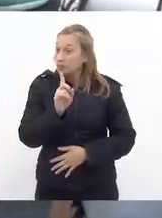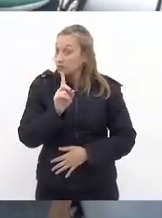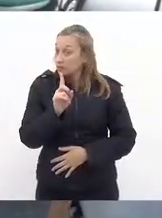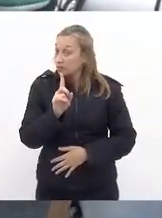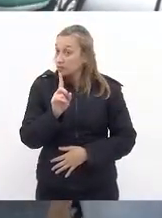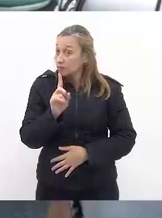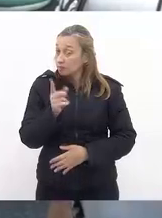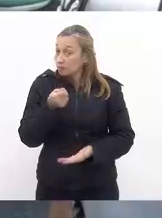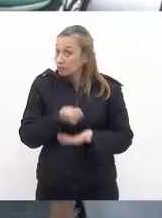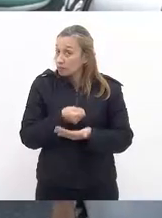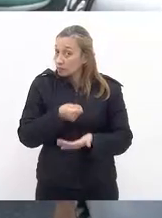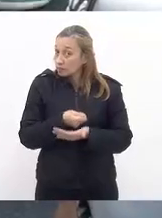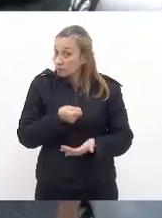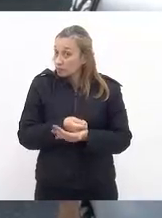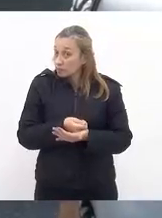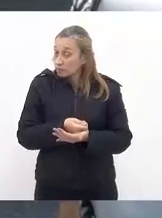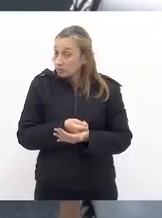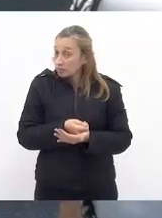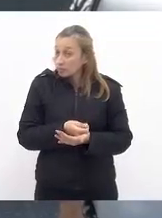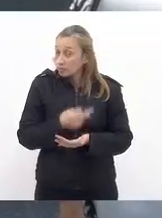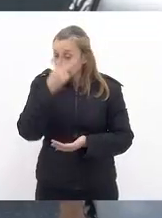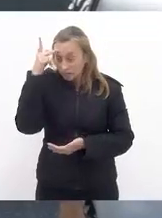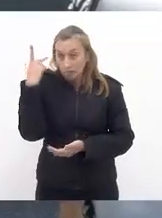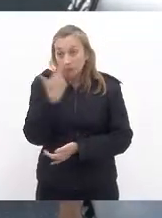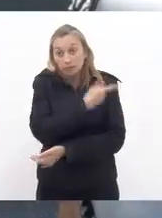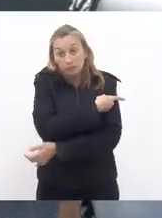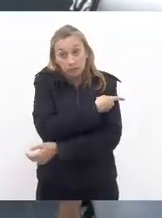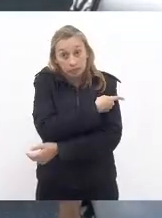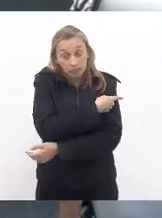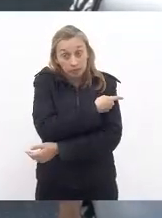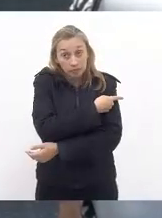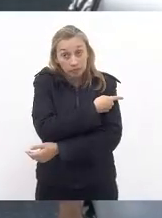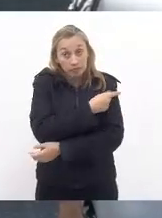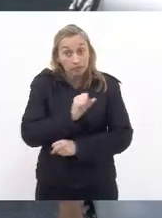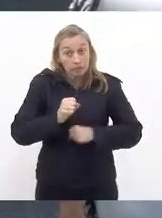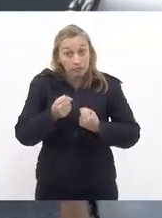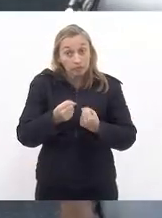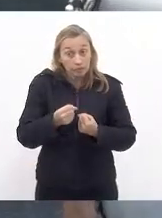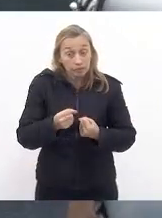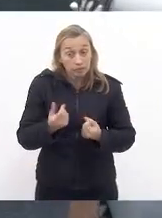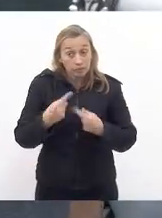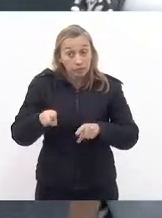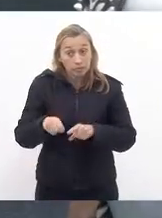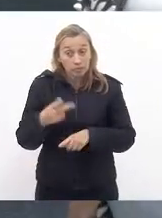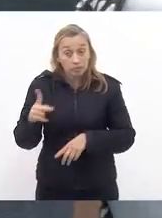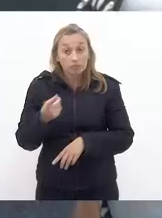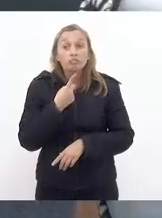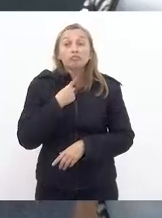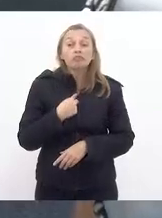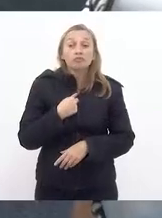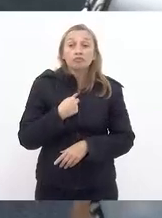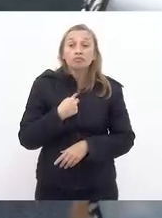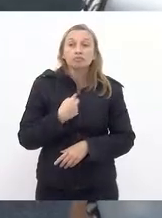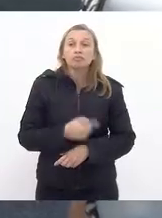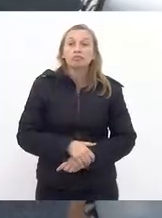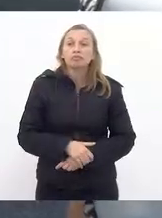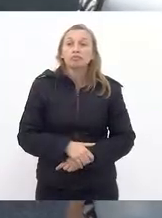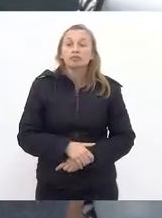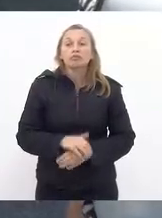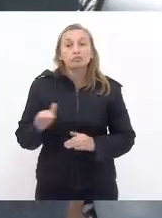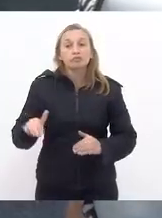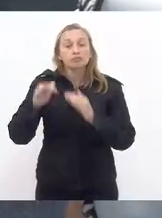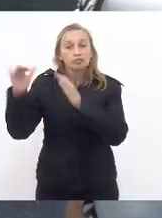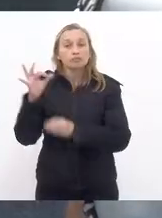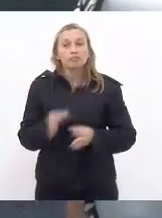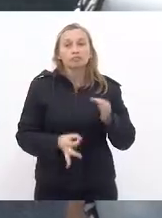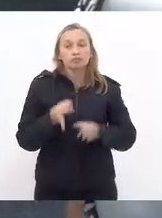podendo obrigar as pessoas a serem imunizados a força contra a sua vontade e o